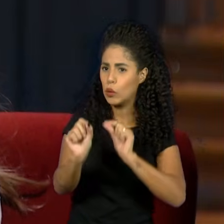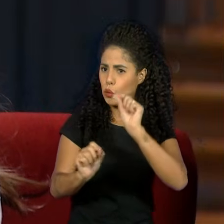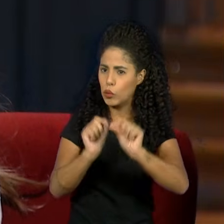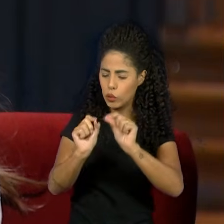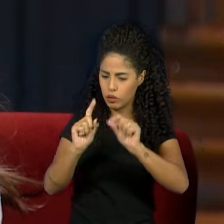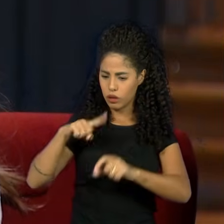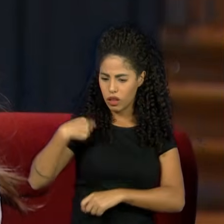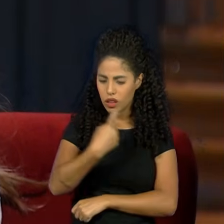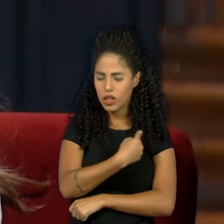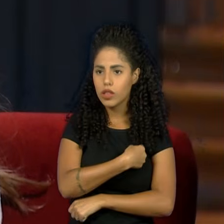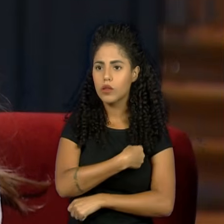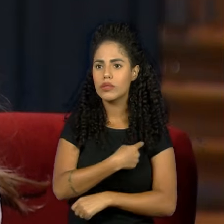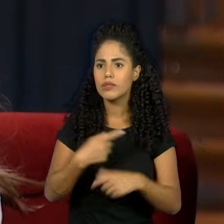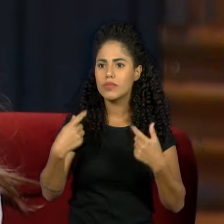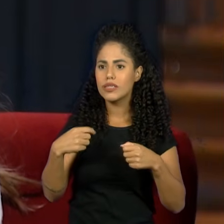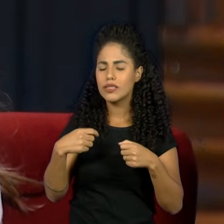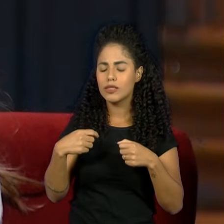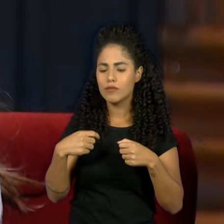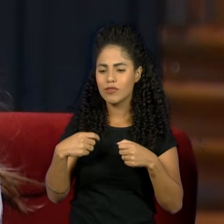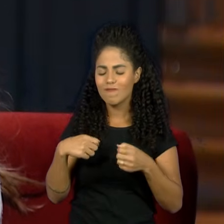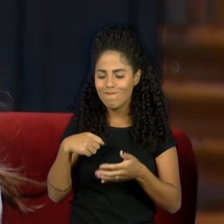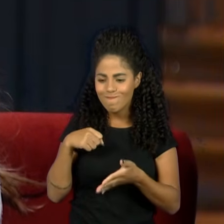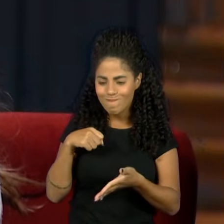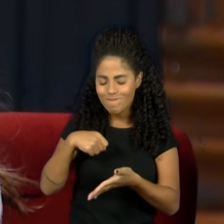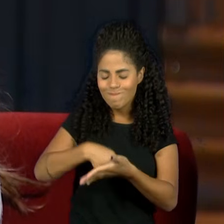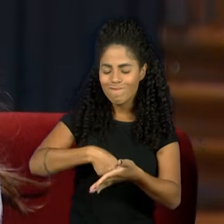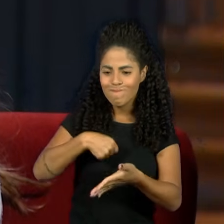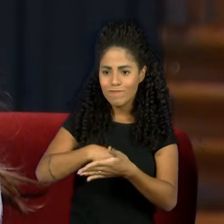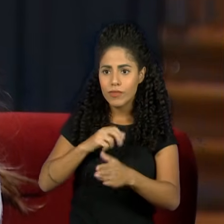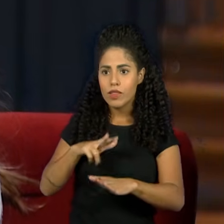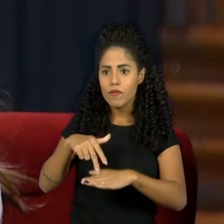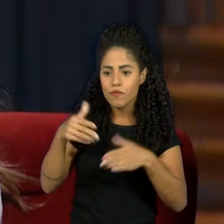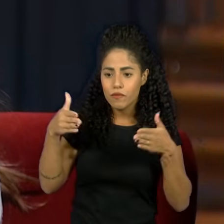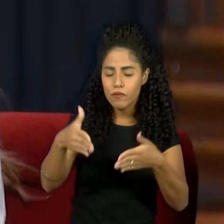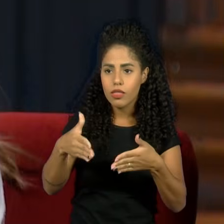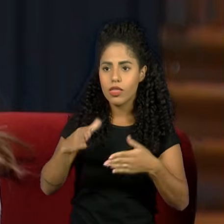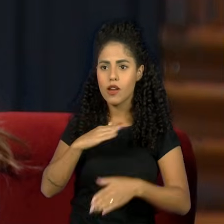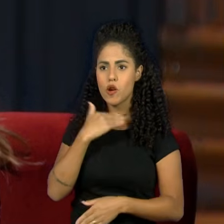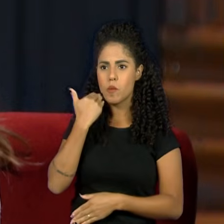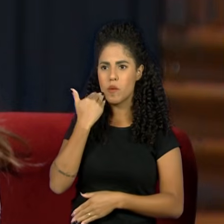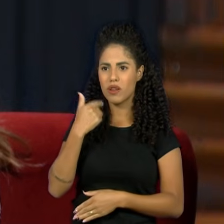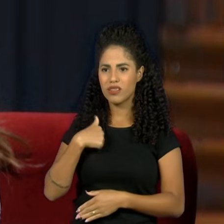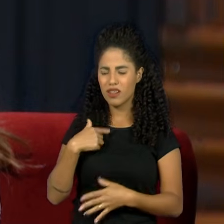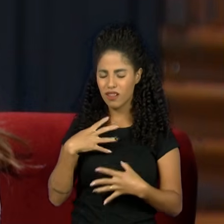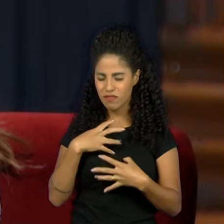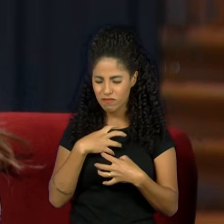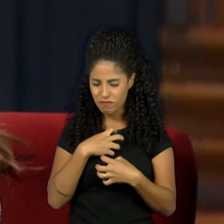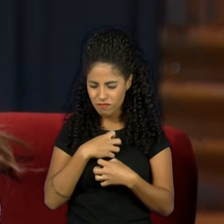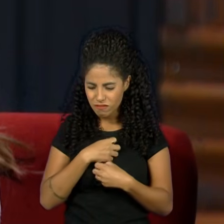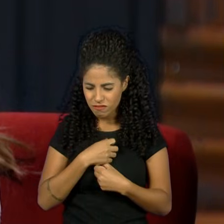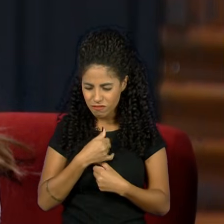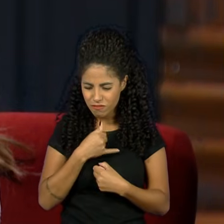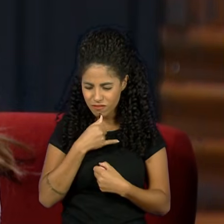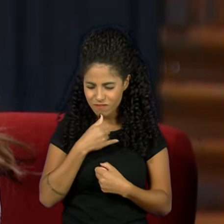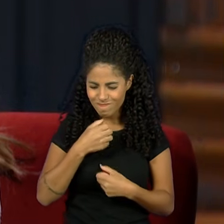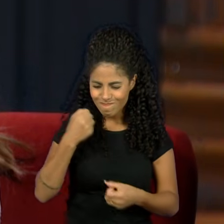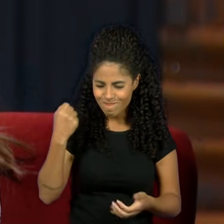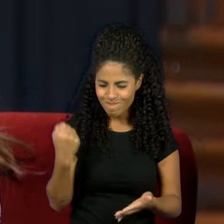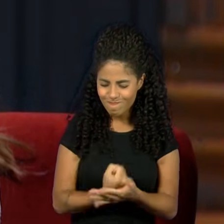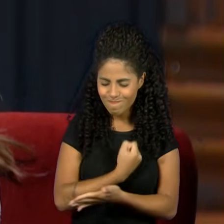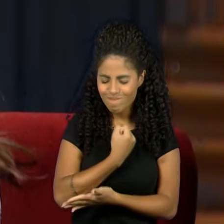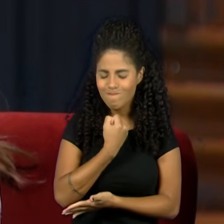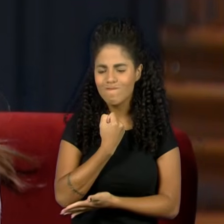capazes de vencer a morte. E que é fracasso quando você não consegue fazer